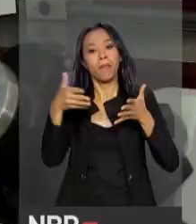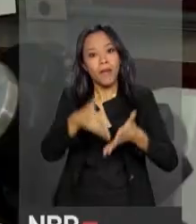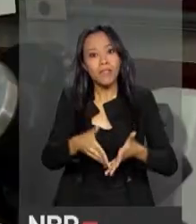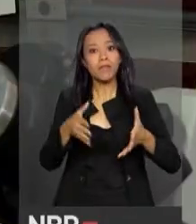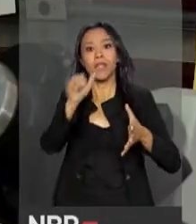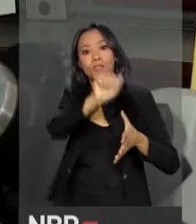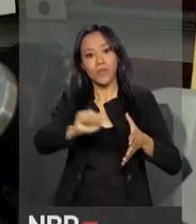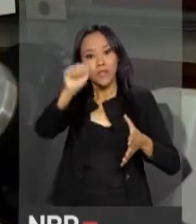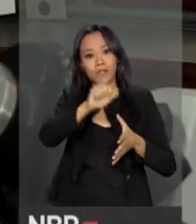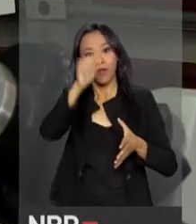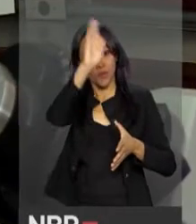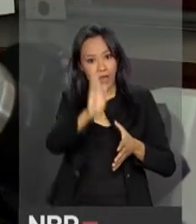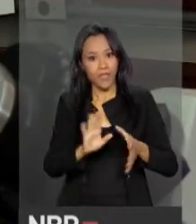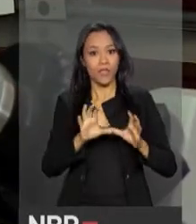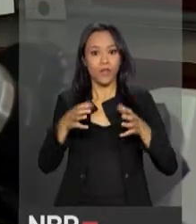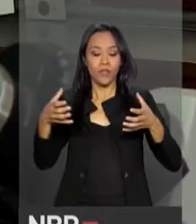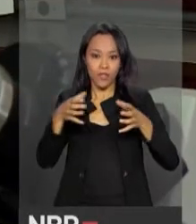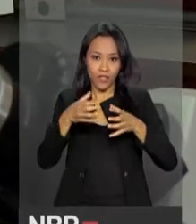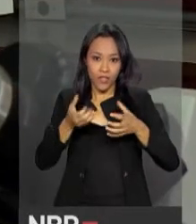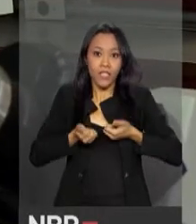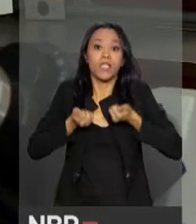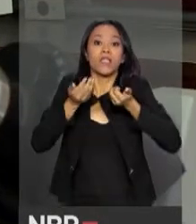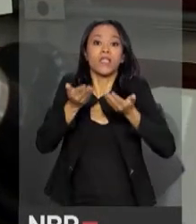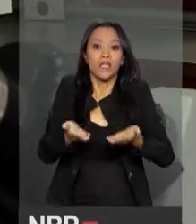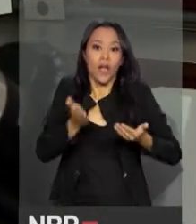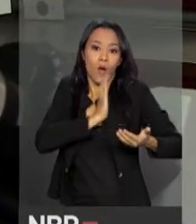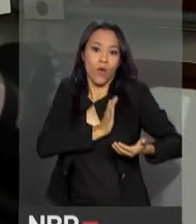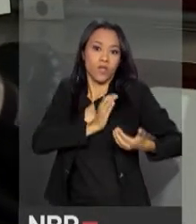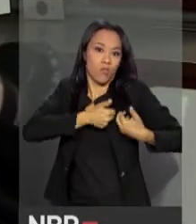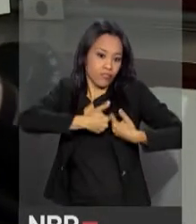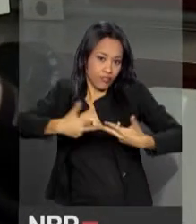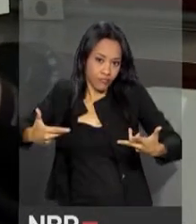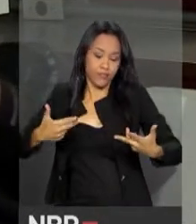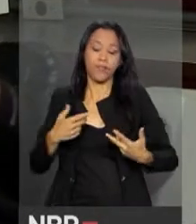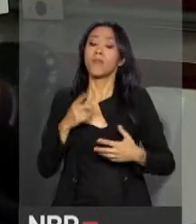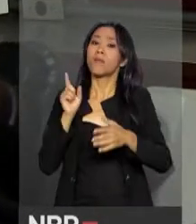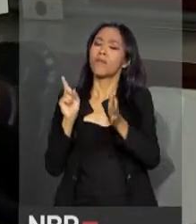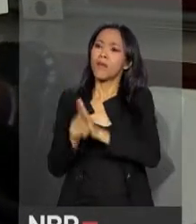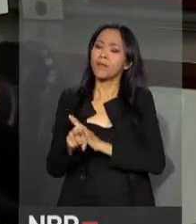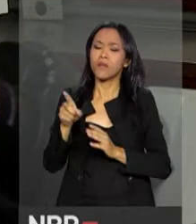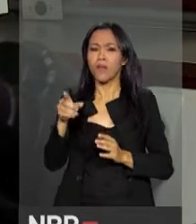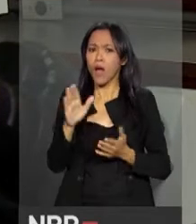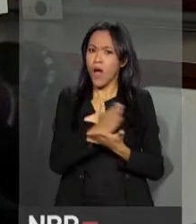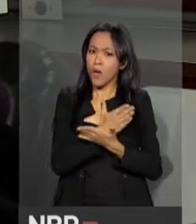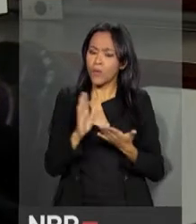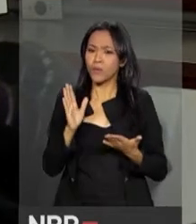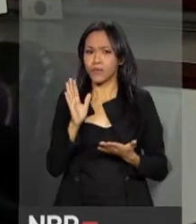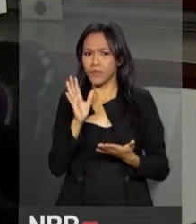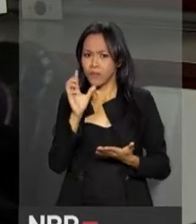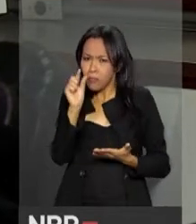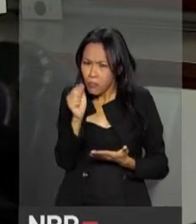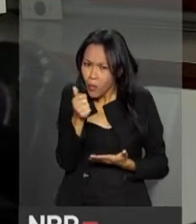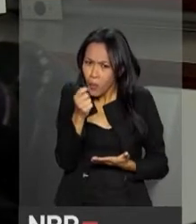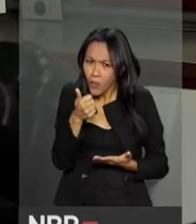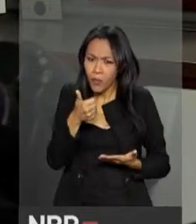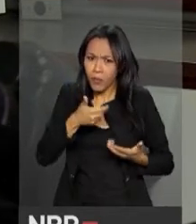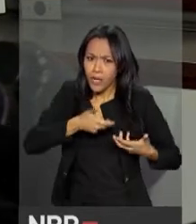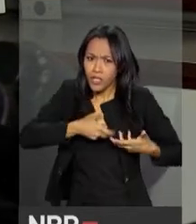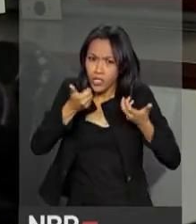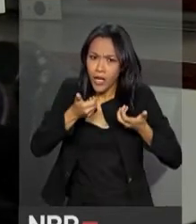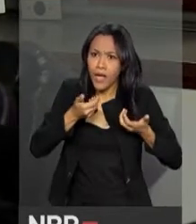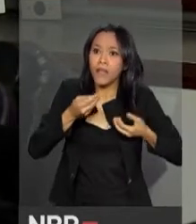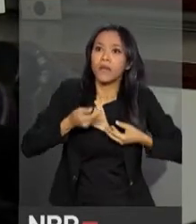órgãos doutora gente no bloco anterior estava falando sobre a duração dos órgãos alguns durou muito pouco entre a retirada e transplante